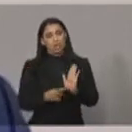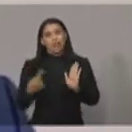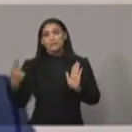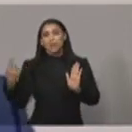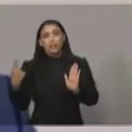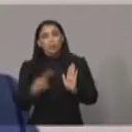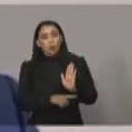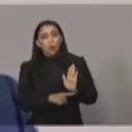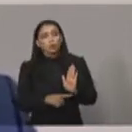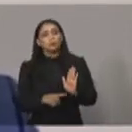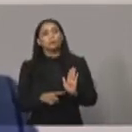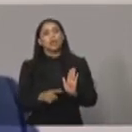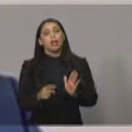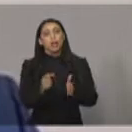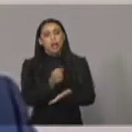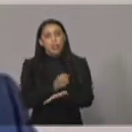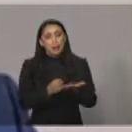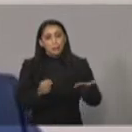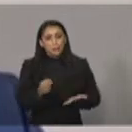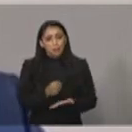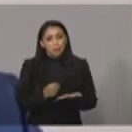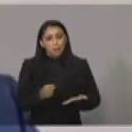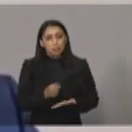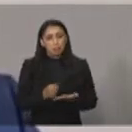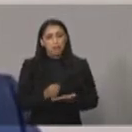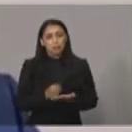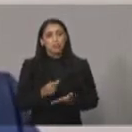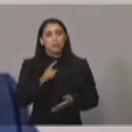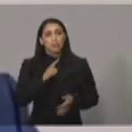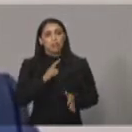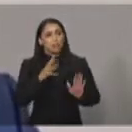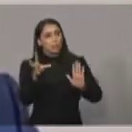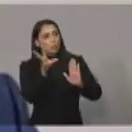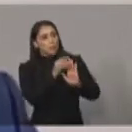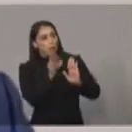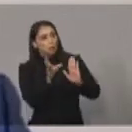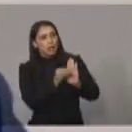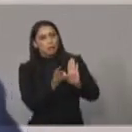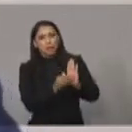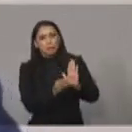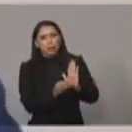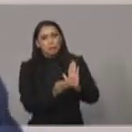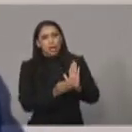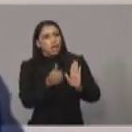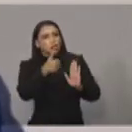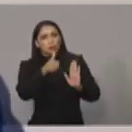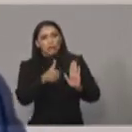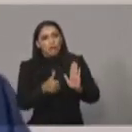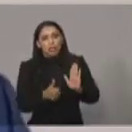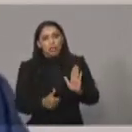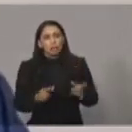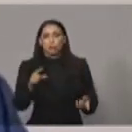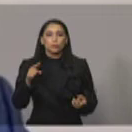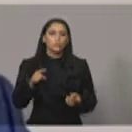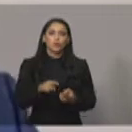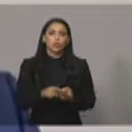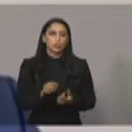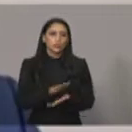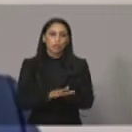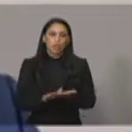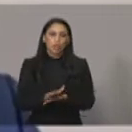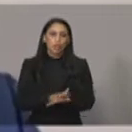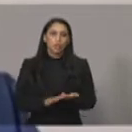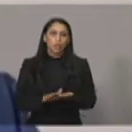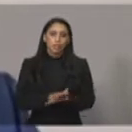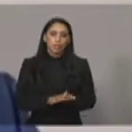princípios mencionados a criar um catálogo apriorístico de dados pessoais a ser aplicado sem qualquer avaliação contextual de finalidade e necessidade, expressa